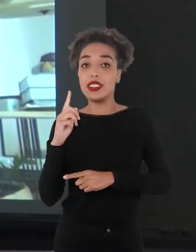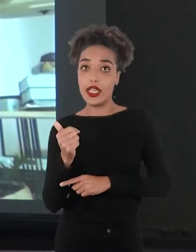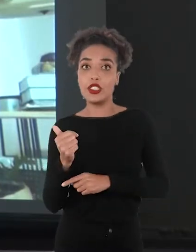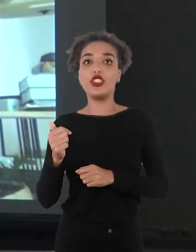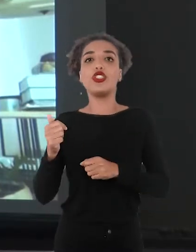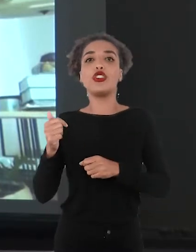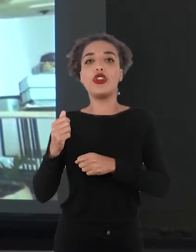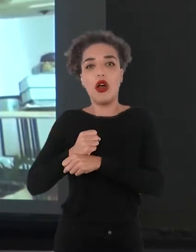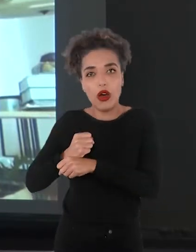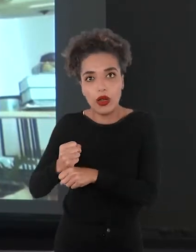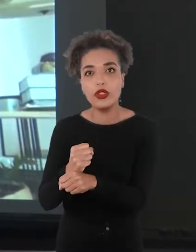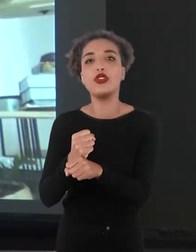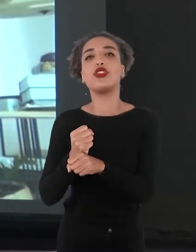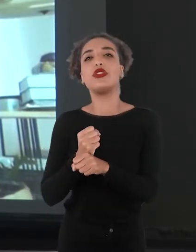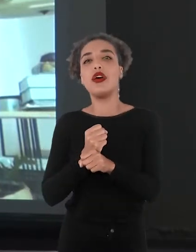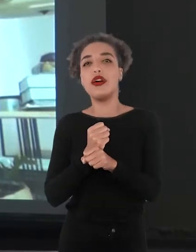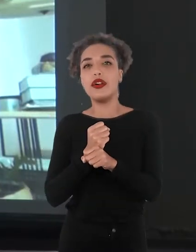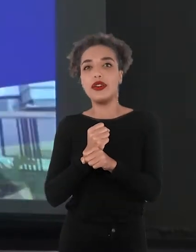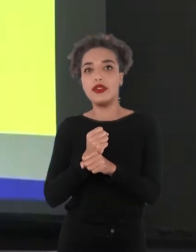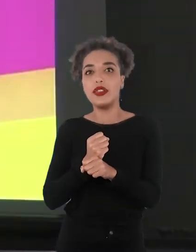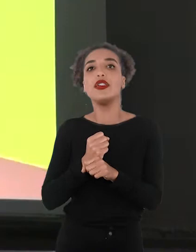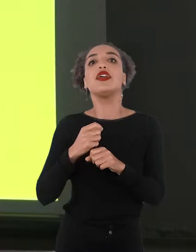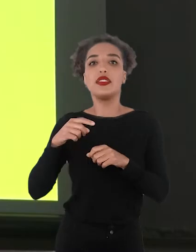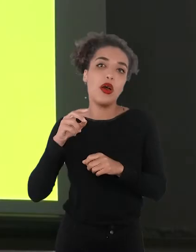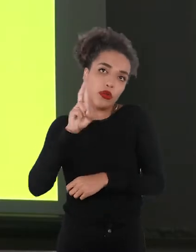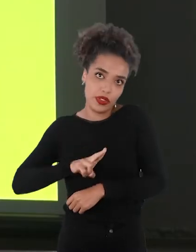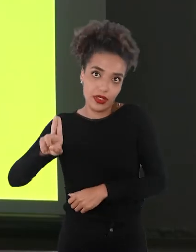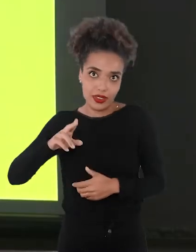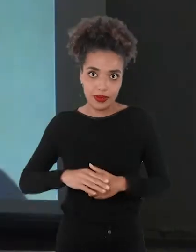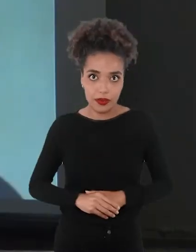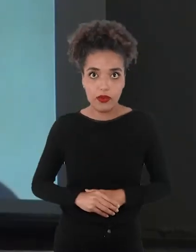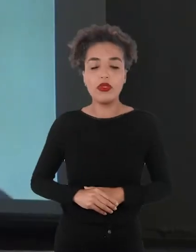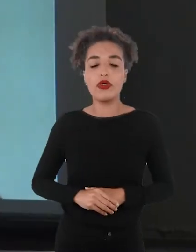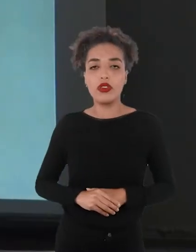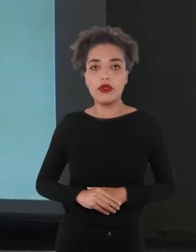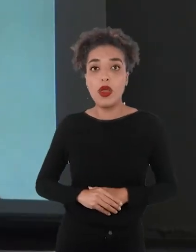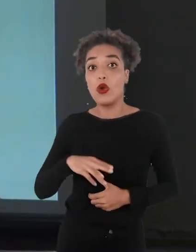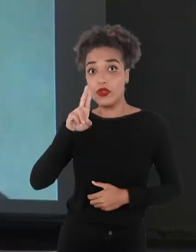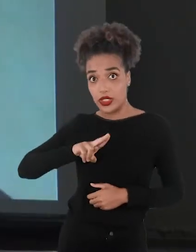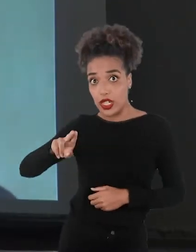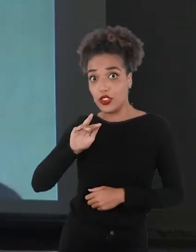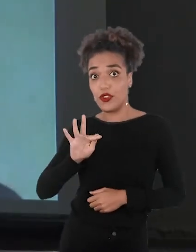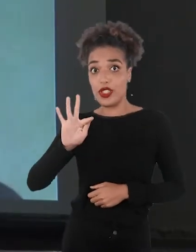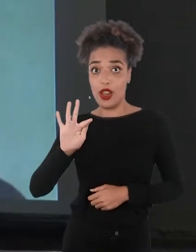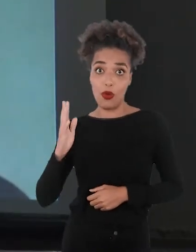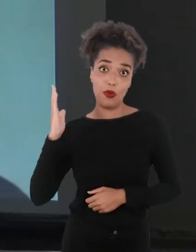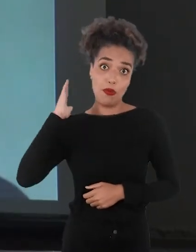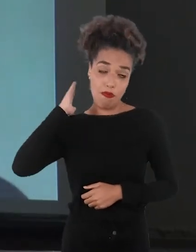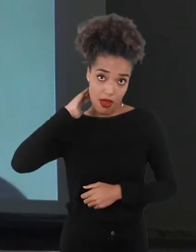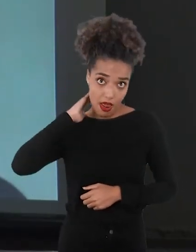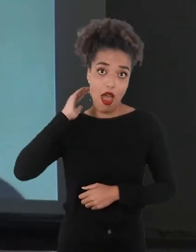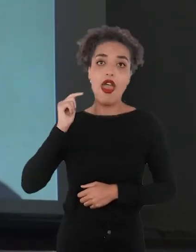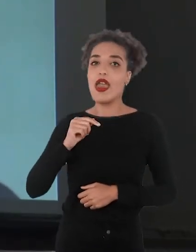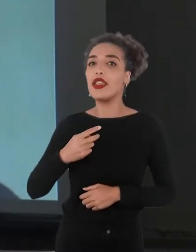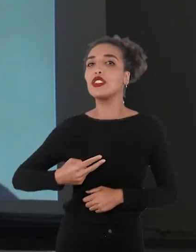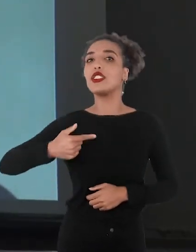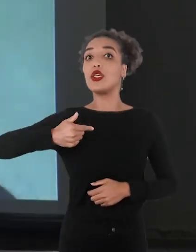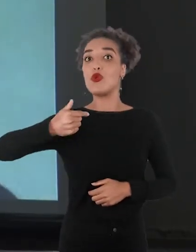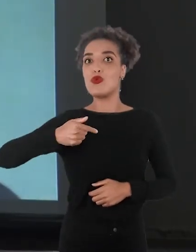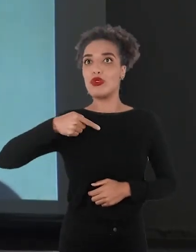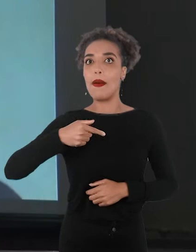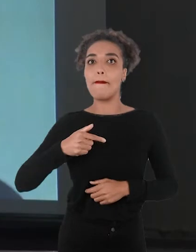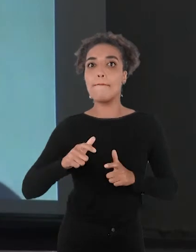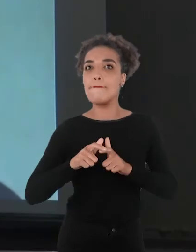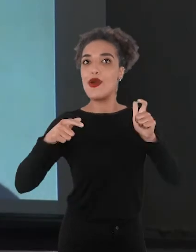transformação fundamental no interior da Bahia. A Universidade Federal do Pará é a segunda maior universidade do Brasil, é uma